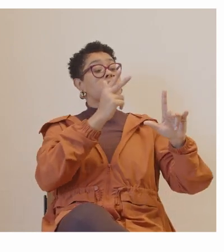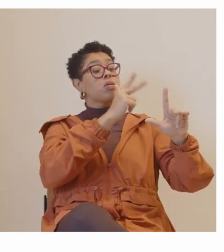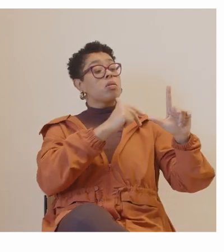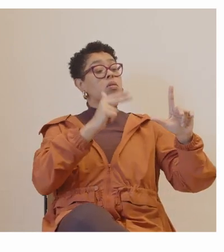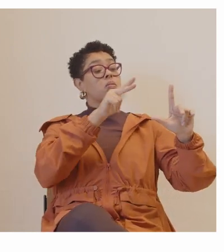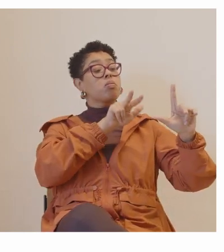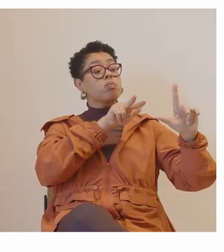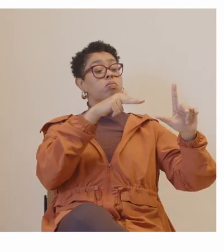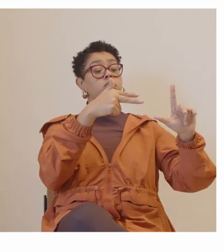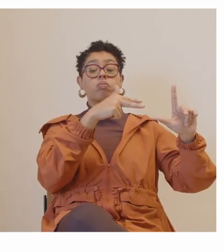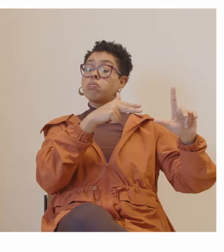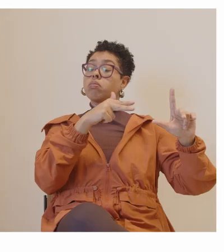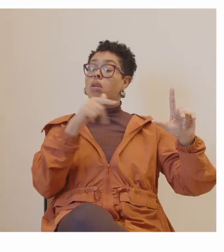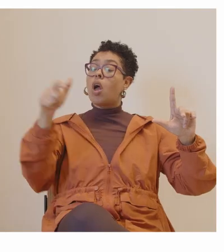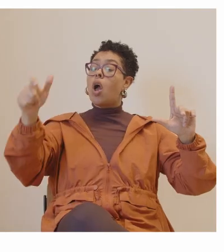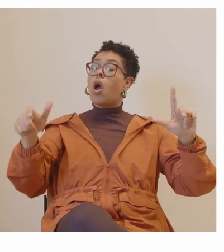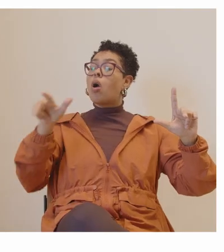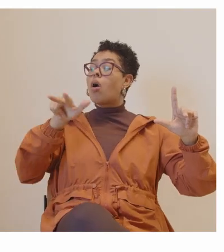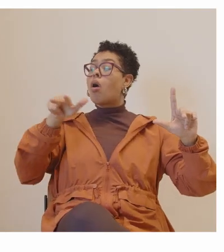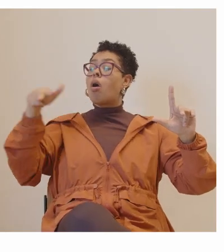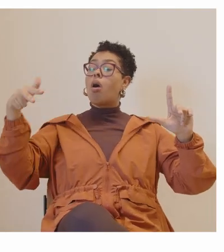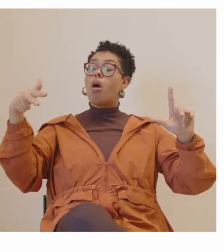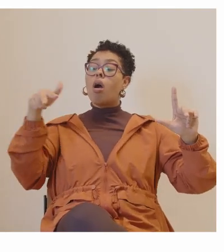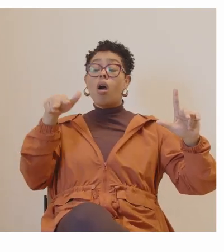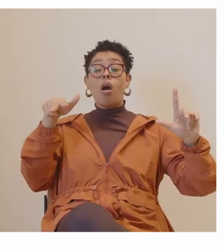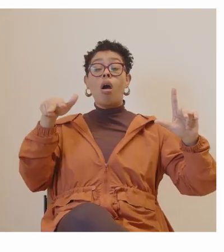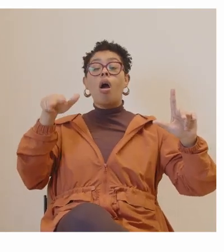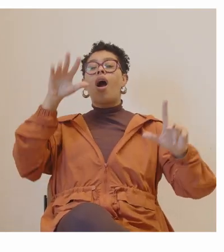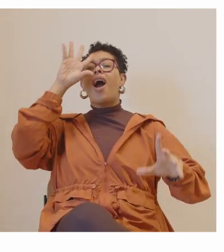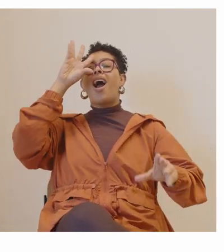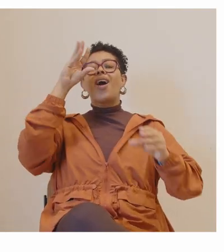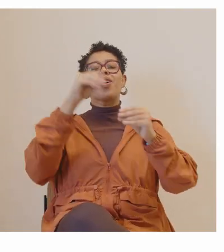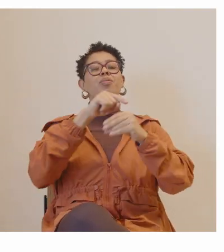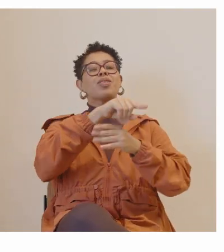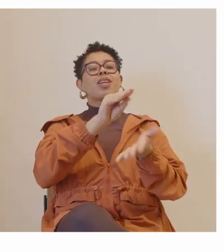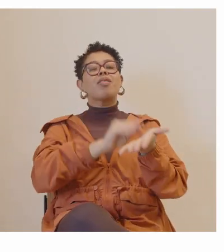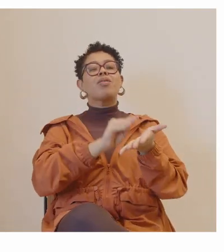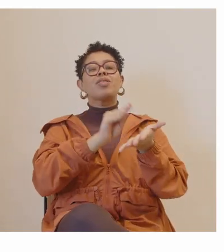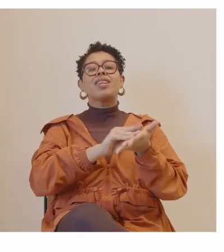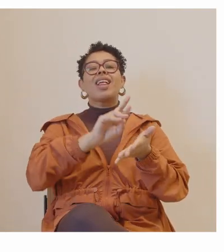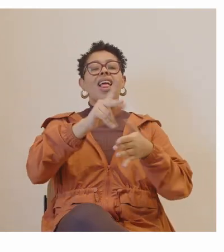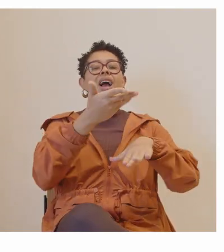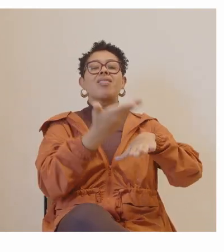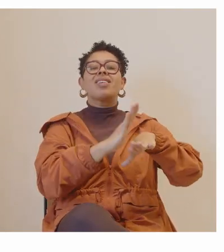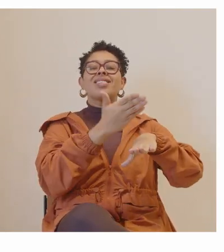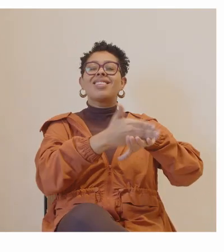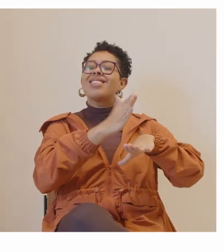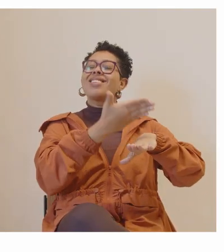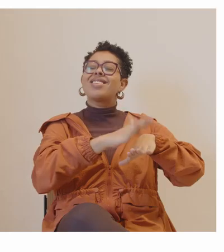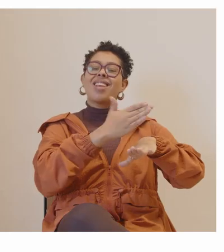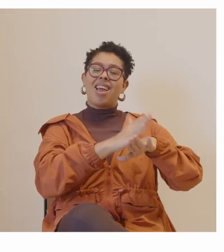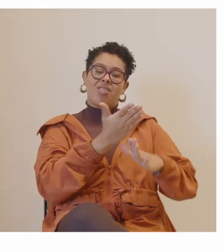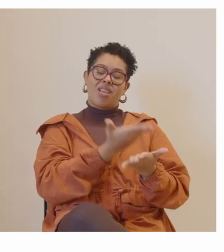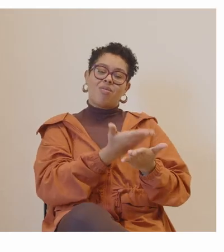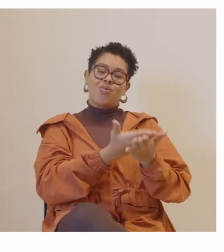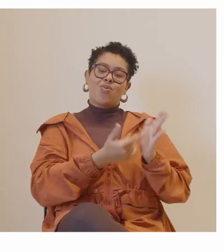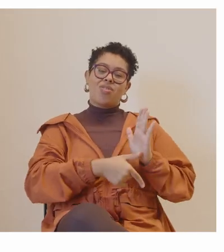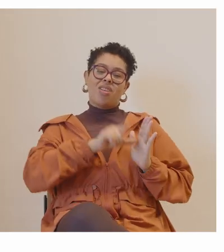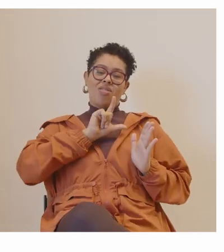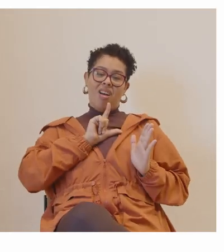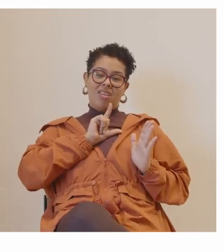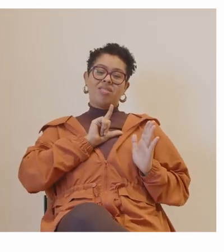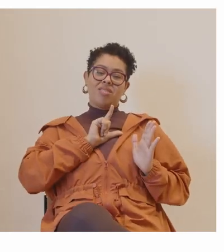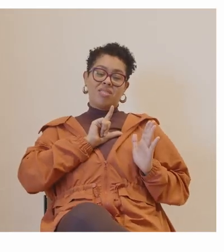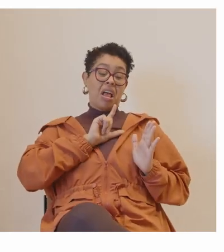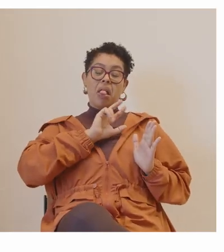vistas de La Grenouillère, entendem o que ele está apresentando não é pintura acabada, são esboços, estudos preparatórios, né? Então,